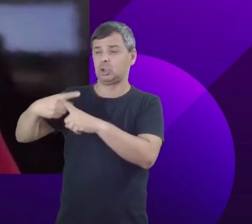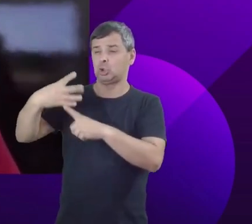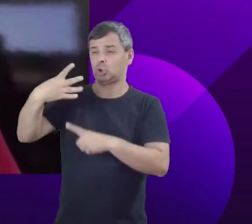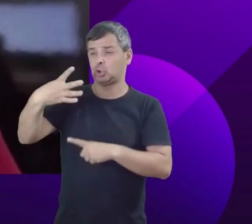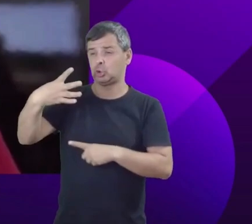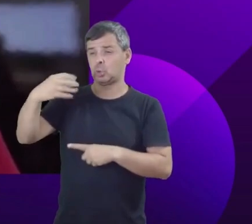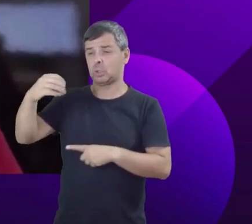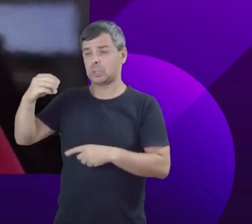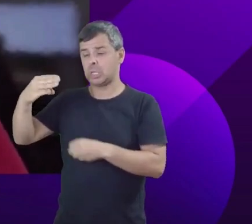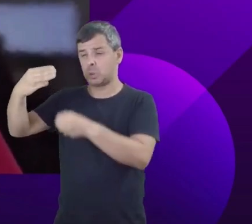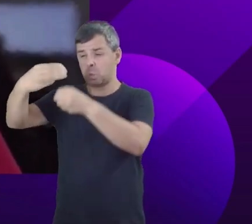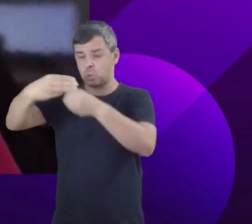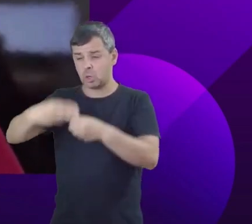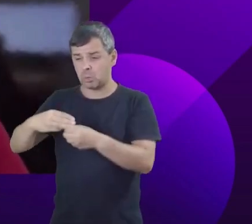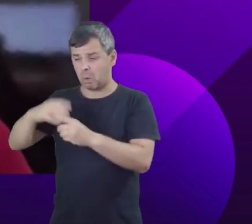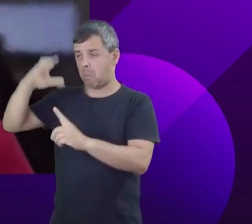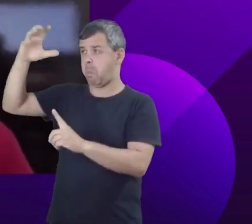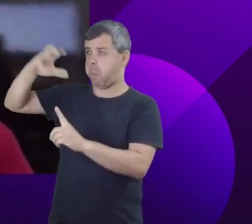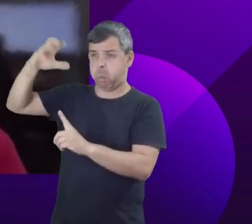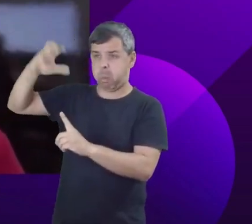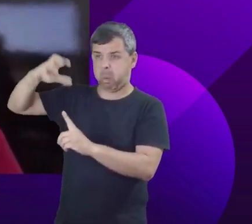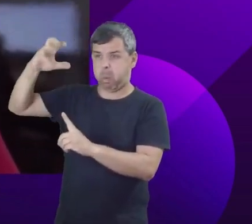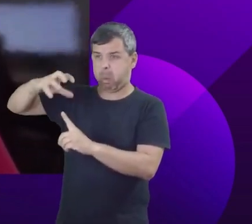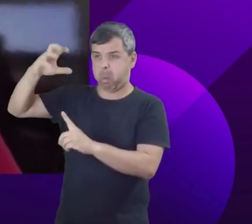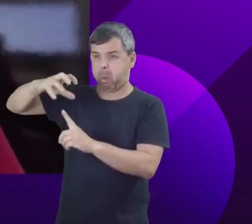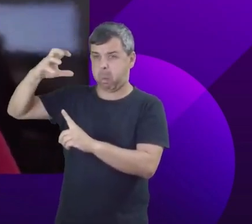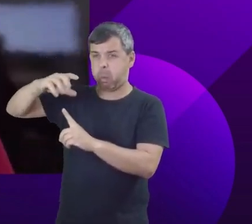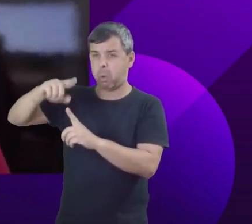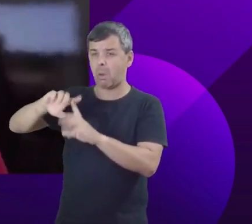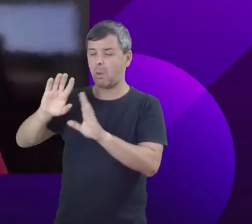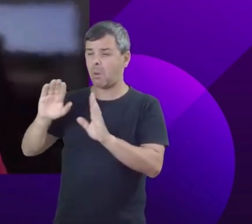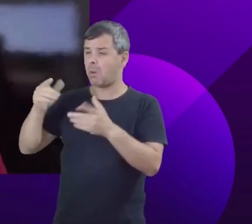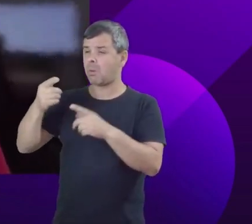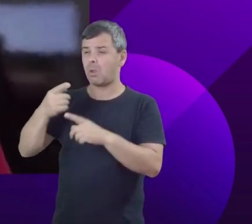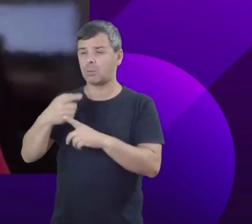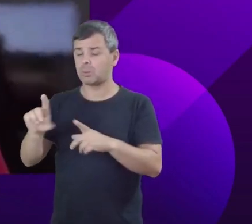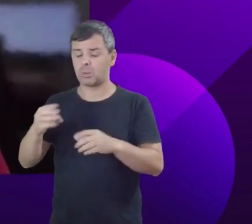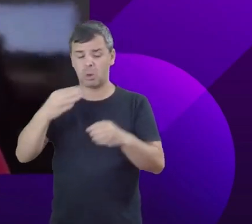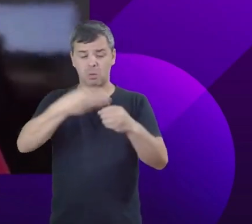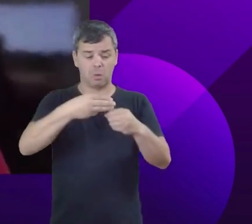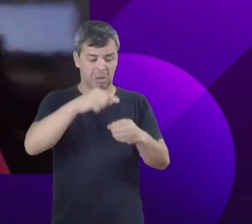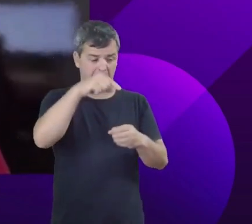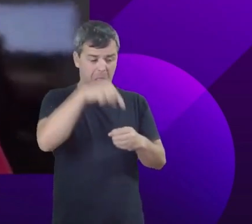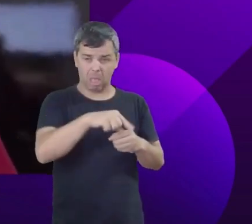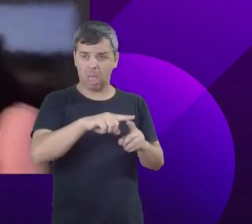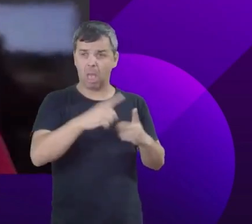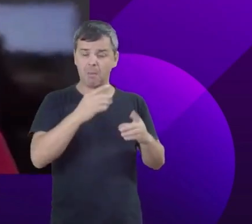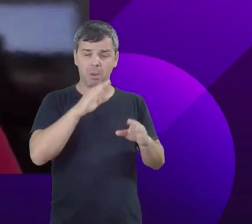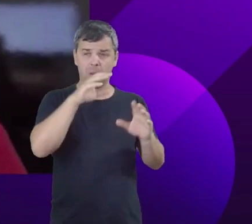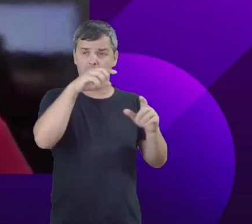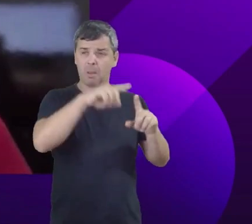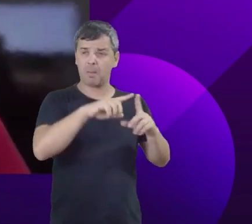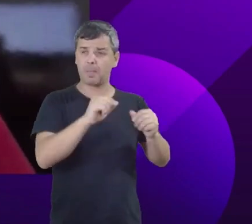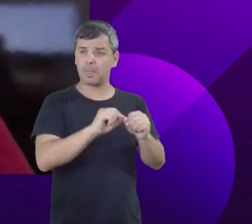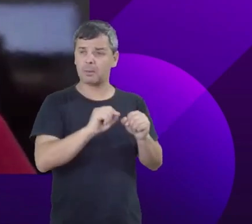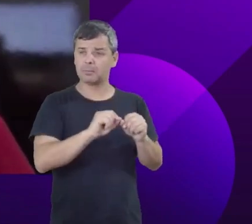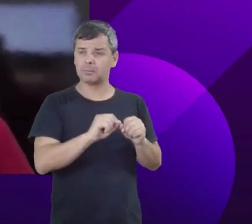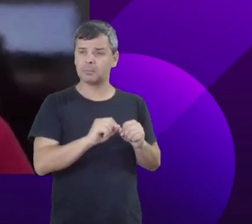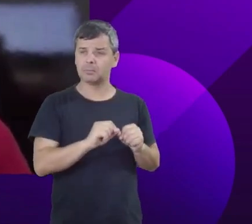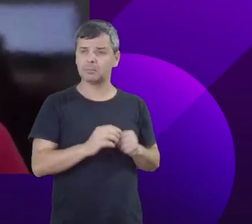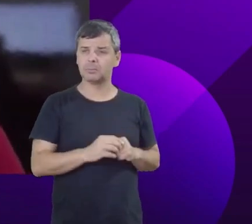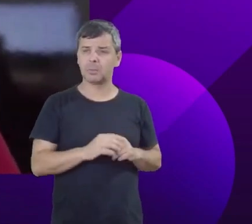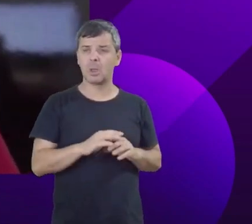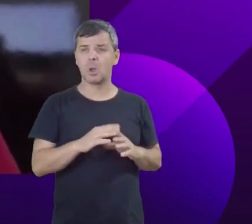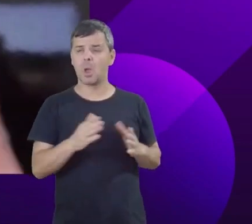que foram afetados, direto ou indiretamente, né, os municípios que não foram afetados diretamente,